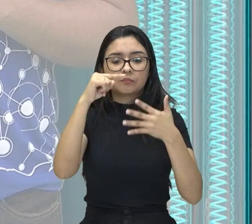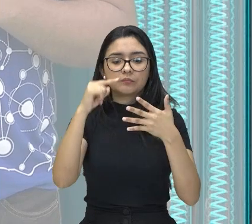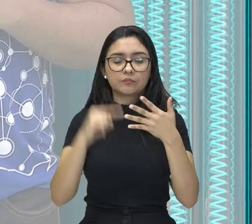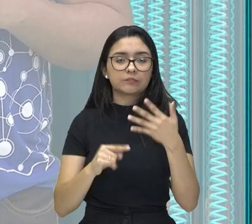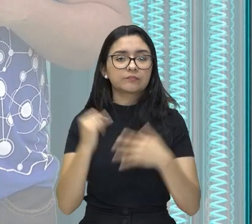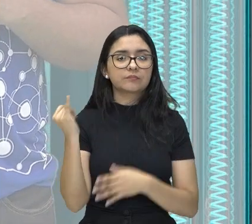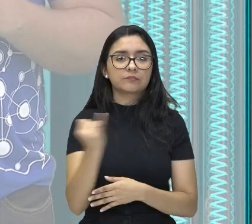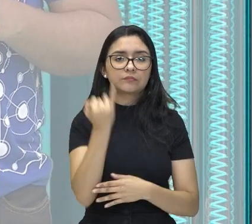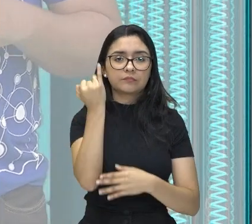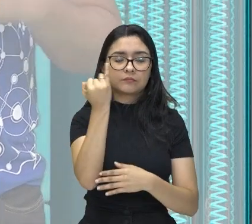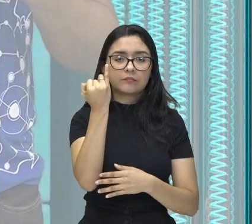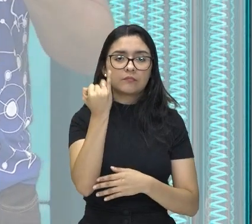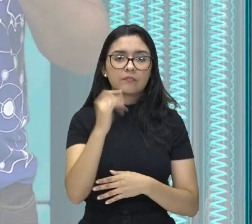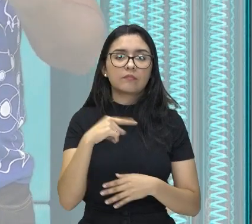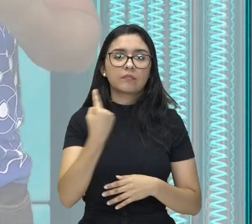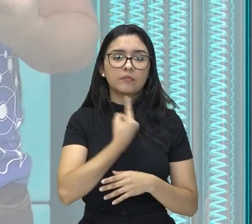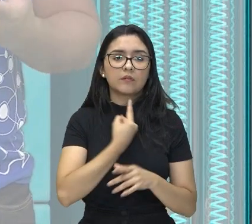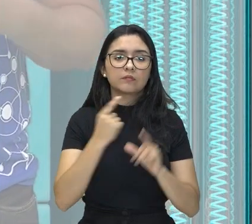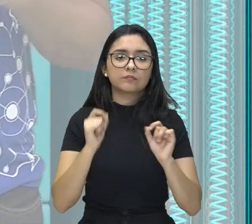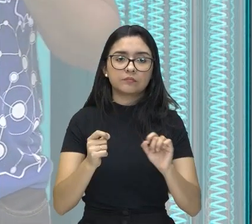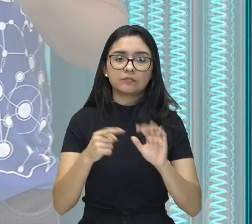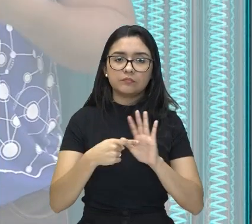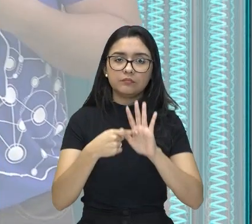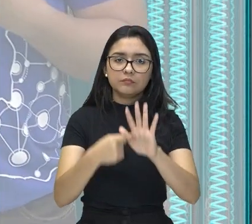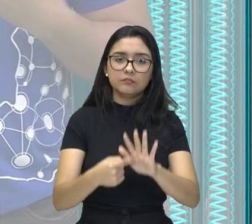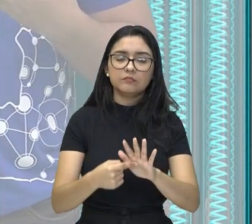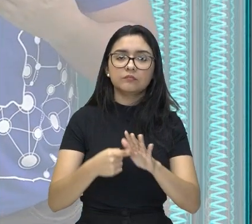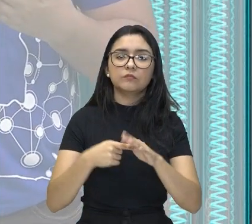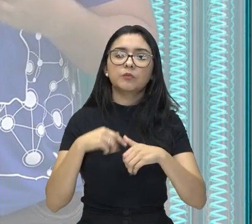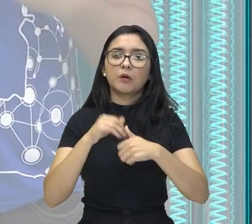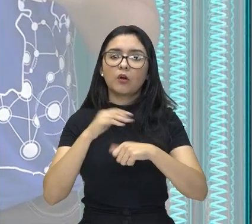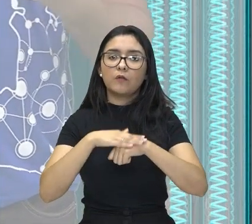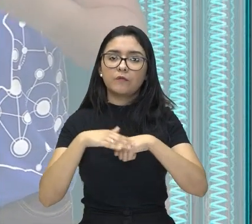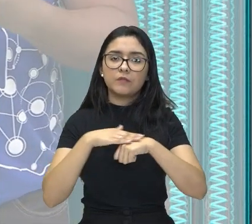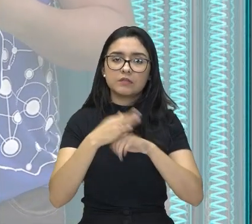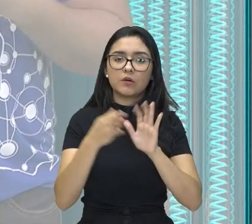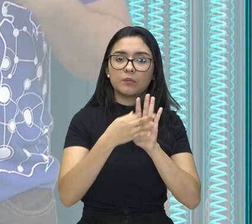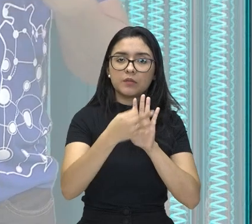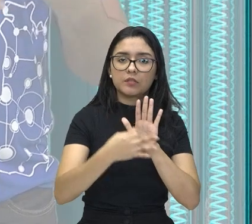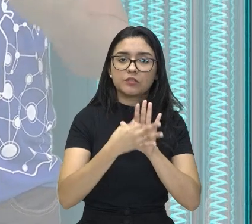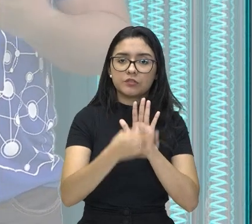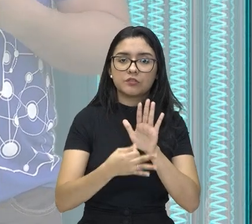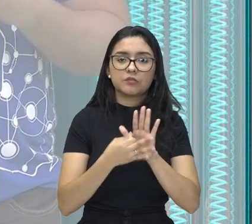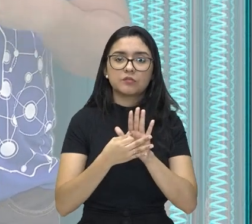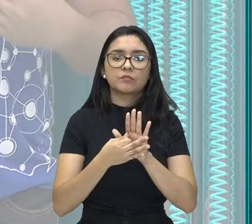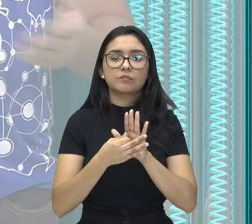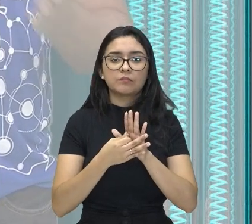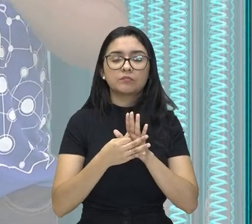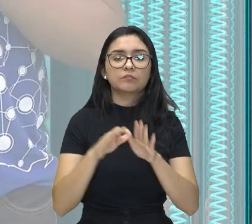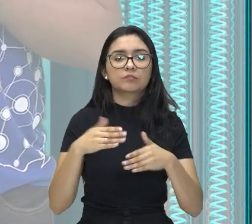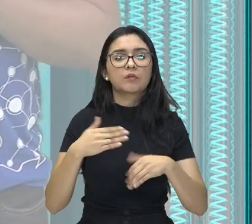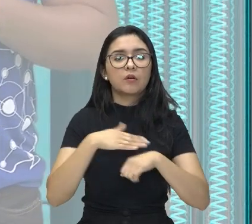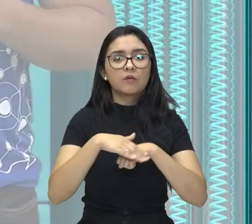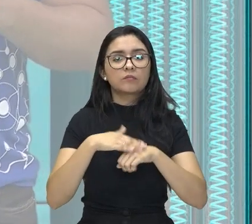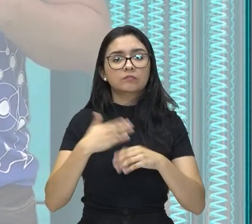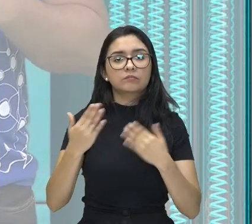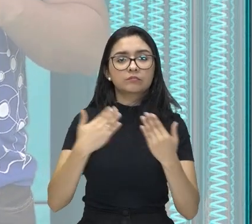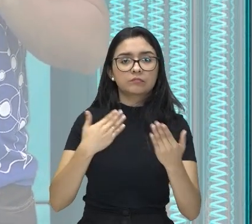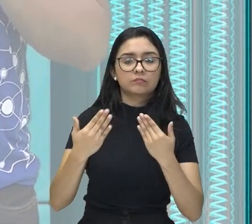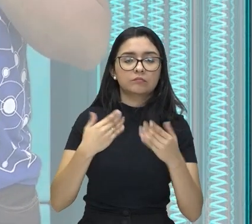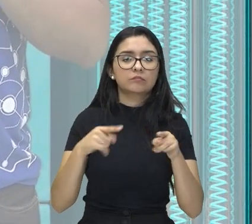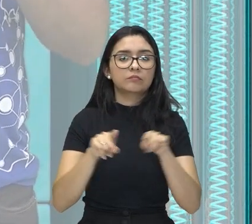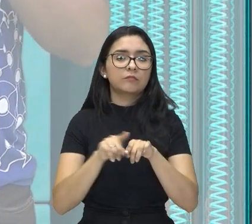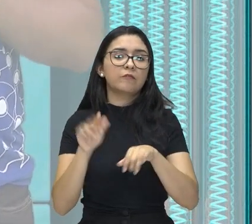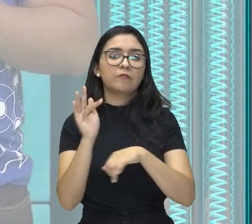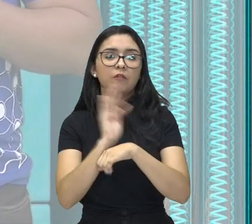muito importante quando a gente está numa apresentação, em uma conversa argumentativa, um diálogo informal ou em uma apresentação formal,